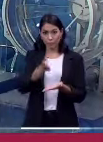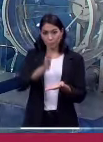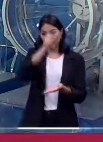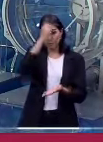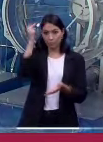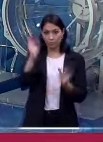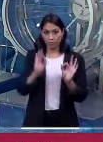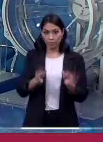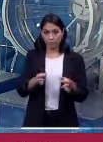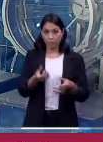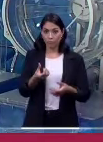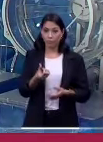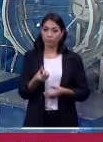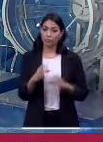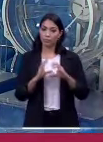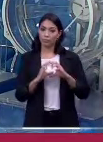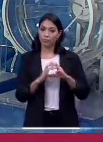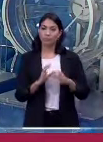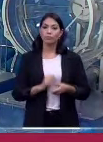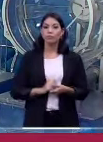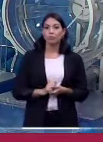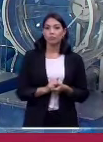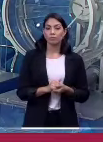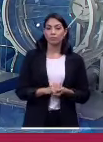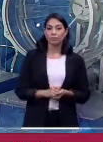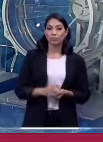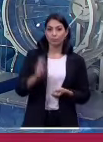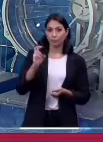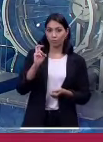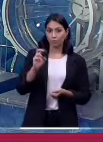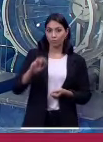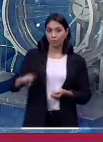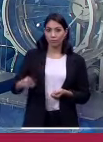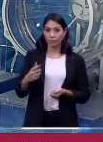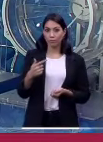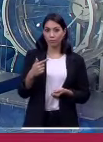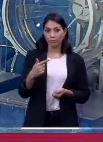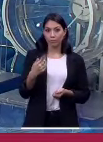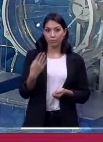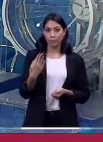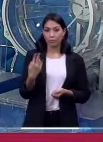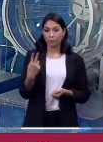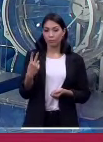dividido entre os acertadores das 6 dezenas é de